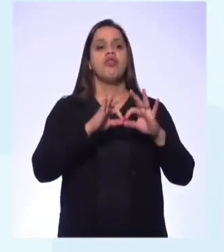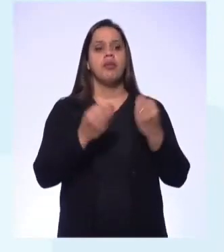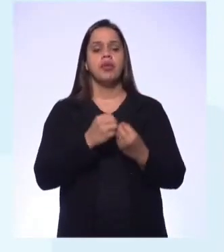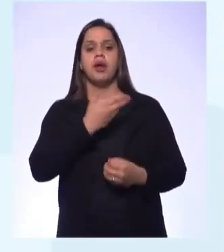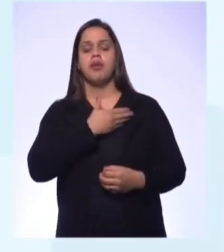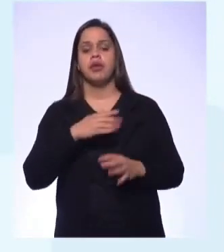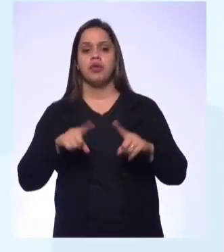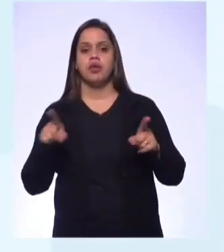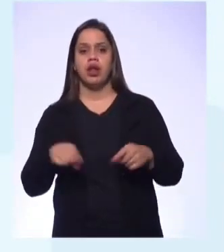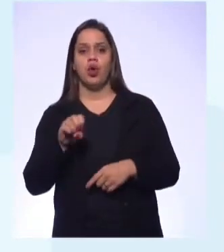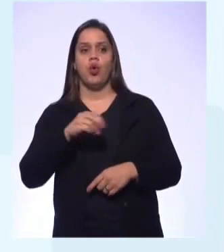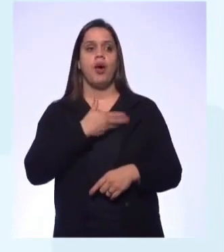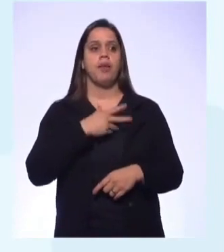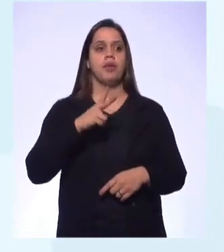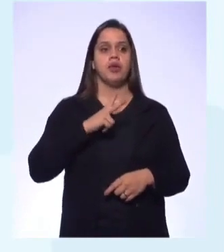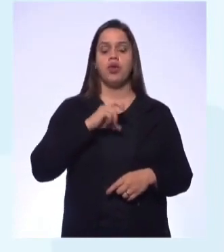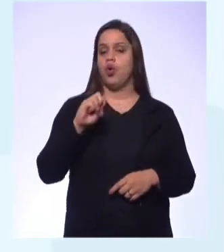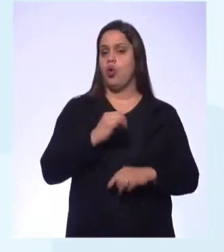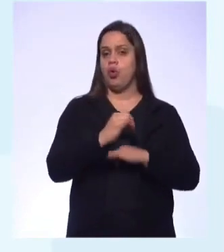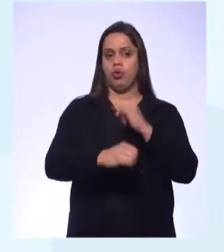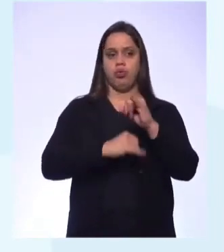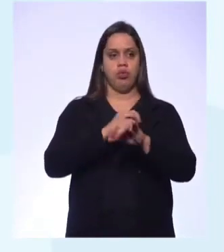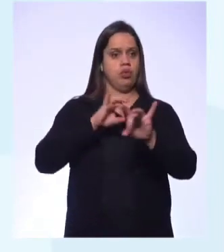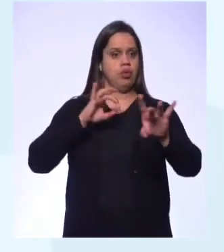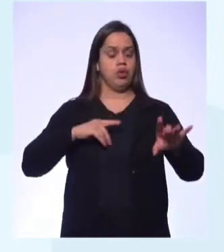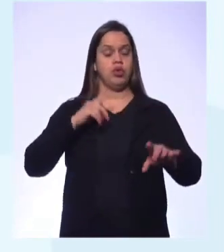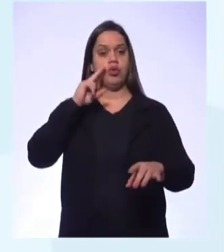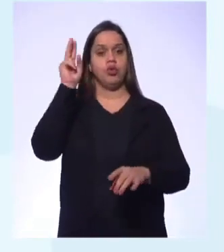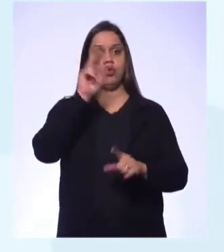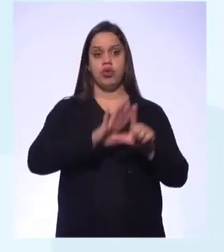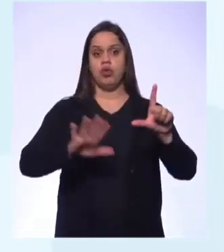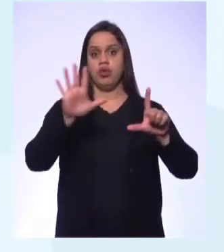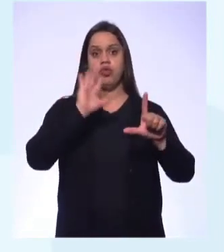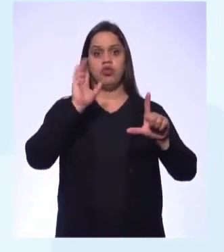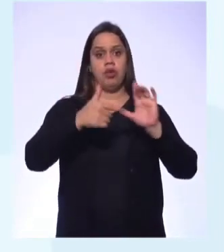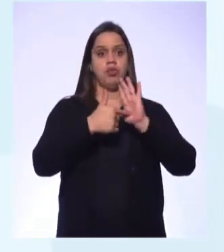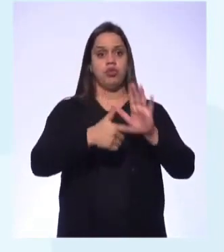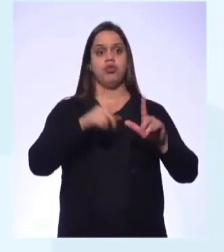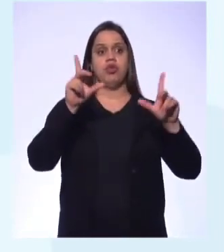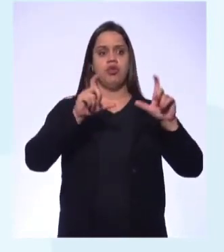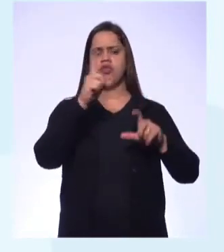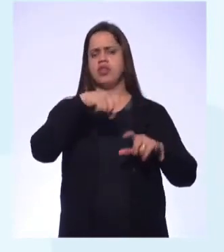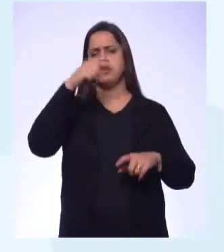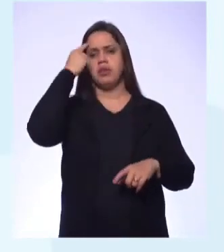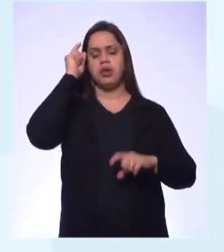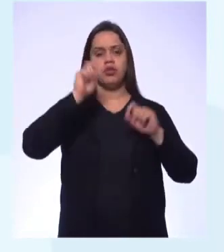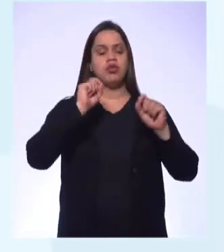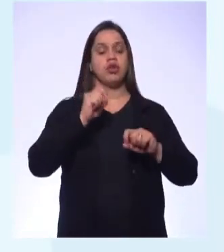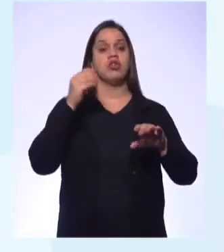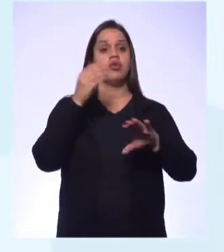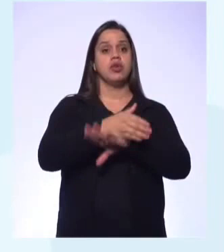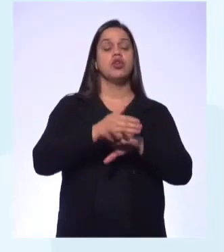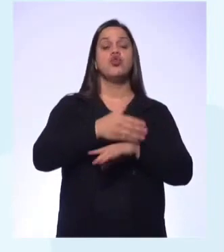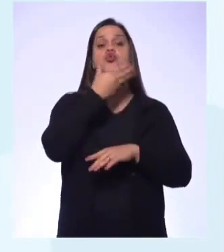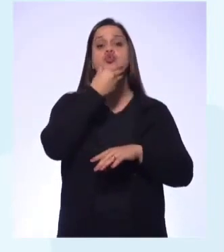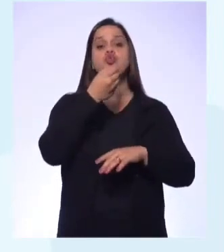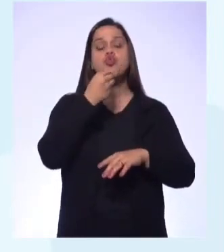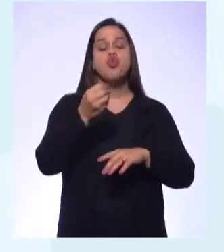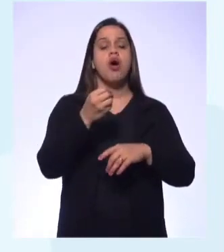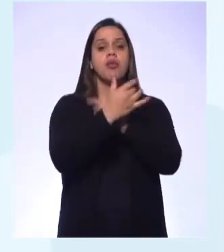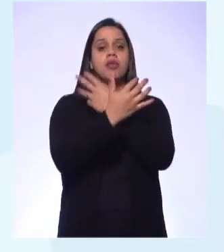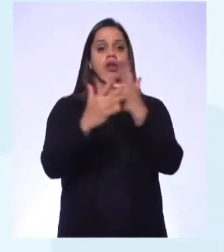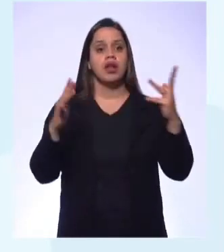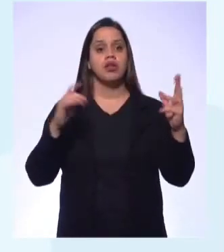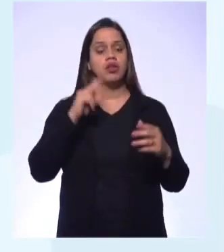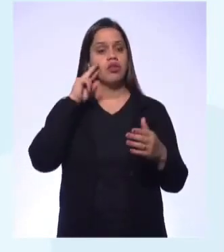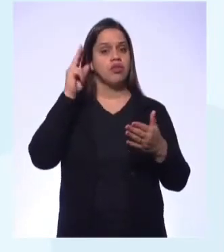um amigo, pessoalmente ou virtualmente, sobre os cenários retratados nas fotos. O que vocês pensam sobre a intervenção do homem na natureza? Registre